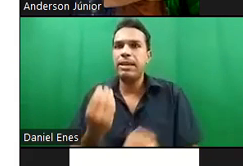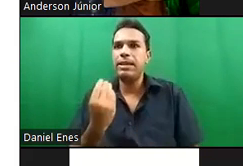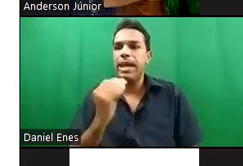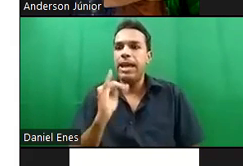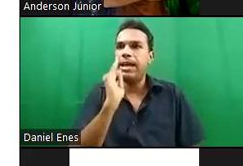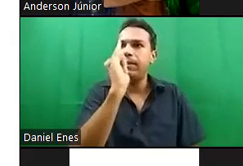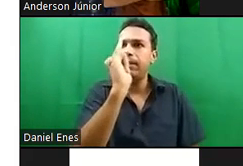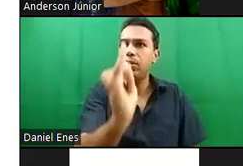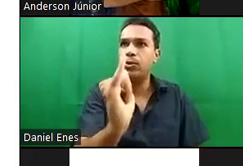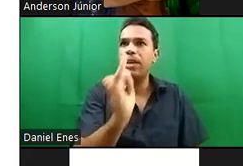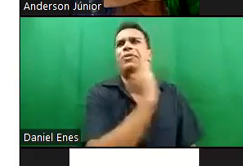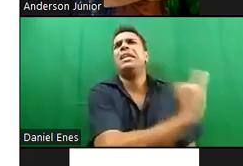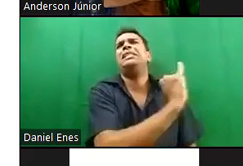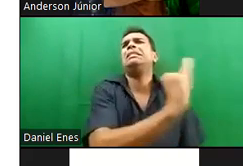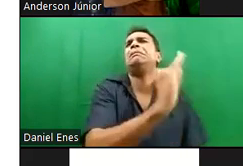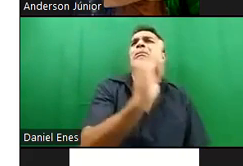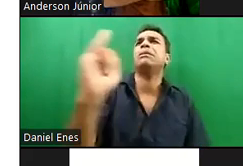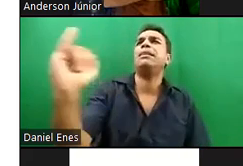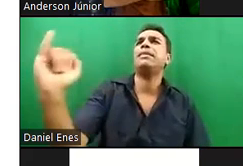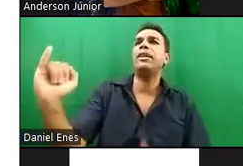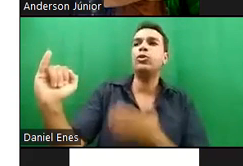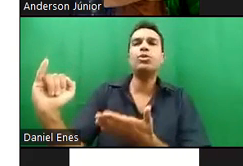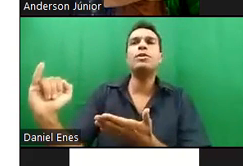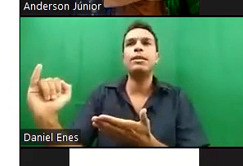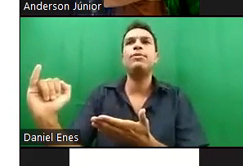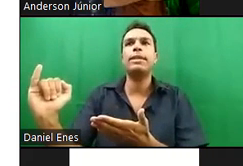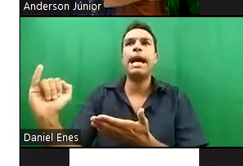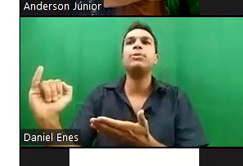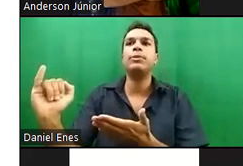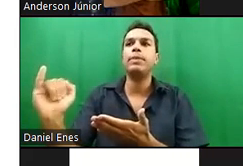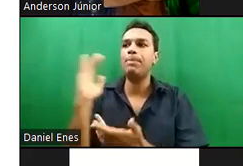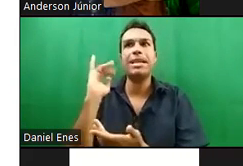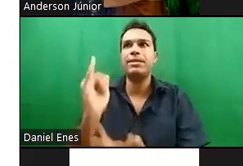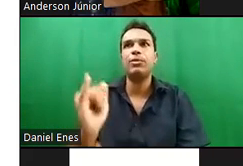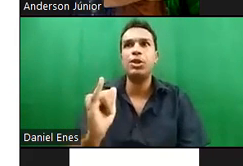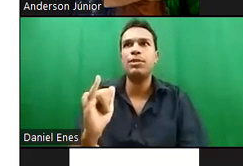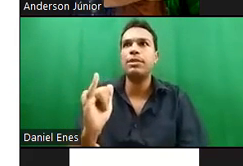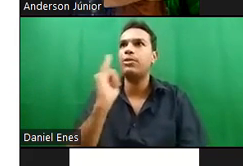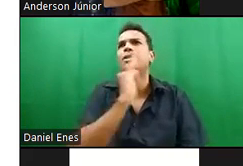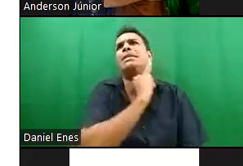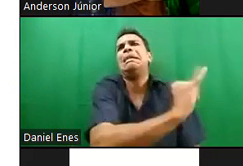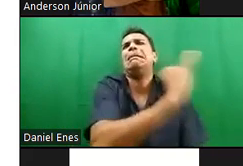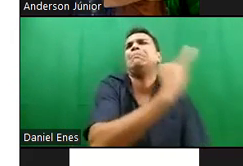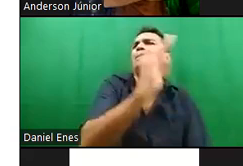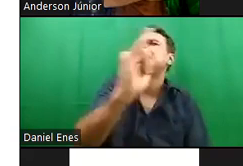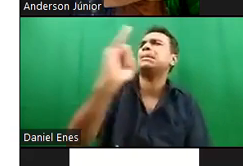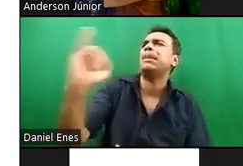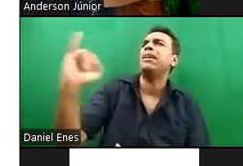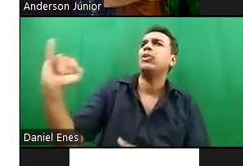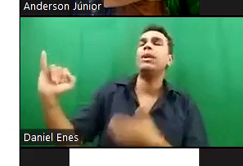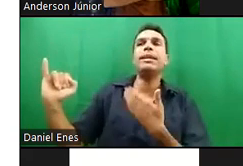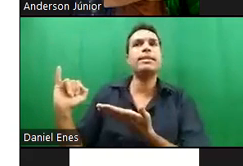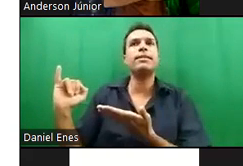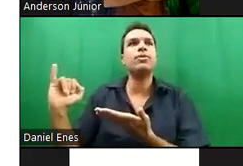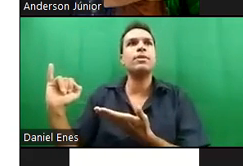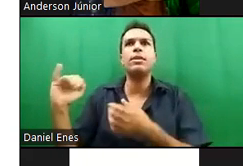diferenças, isso é diferente disso. Ele está dando outro significado, né? Apesar de ser o mesmo sinal de dizer, eu